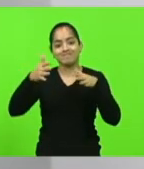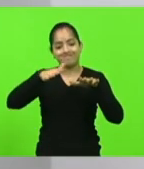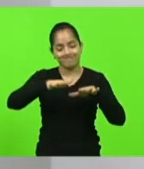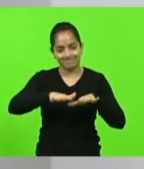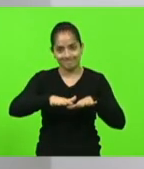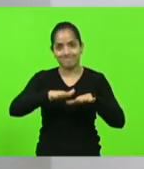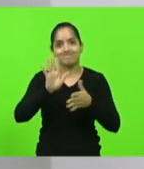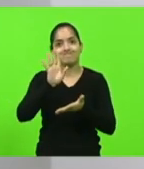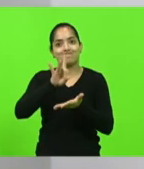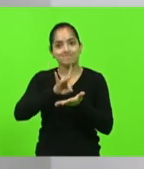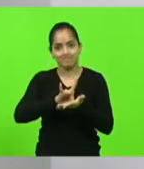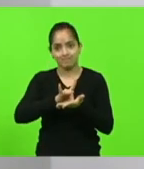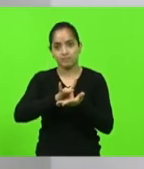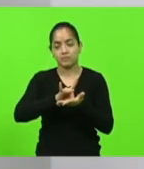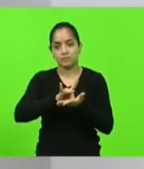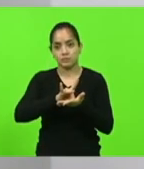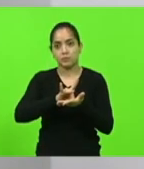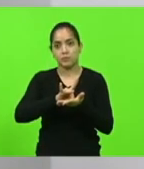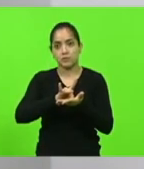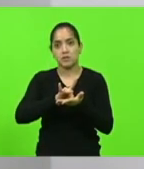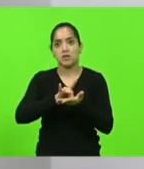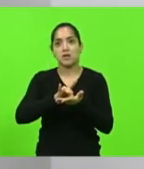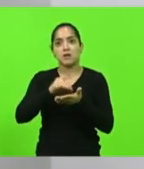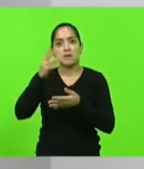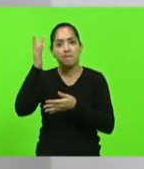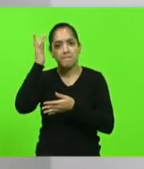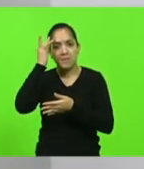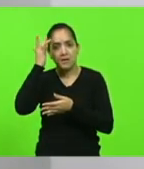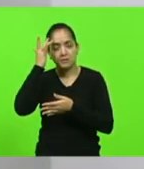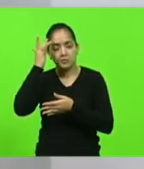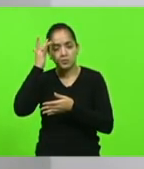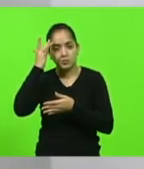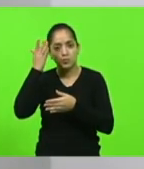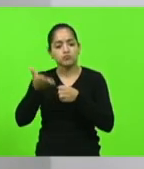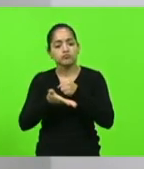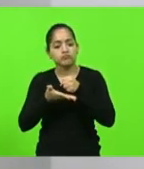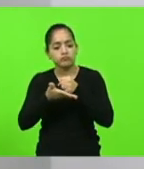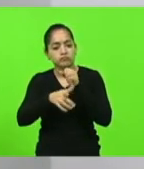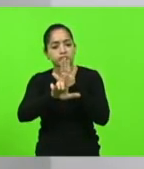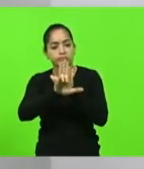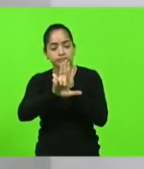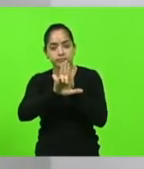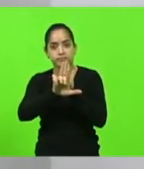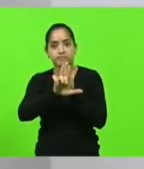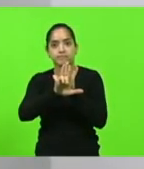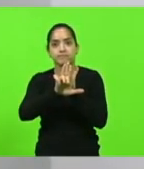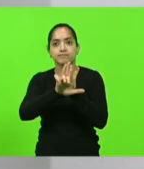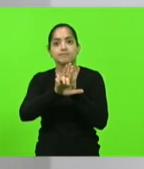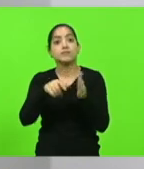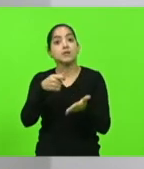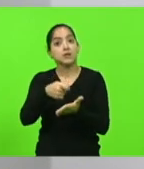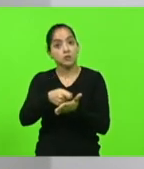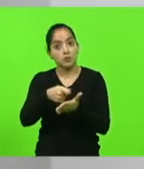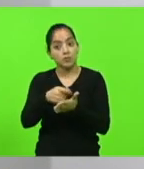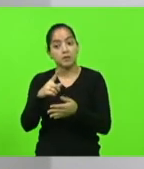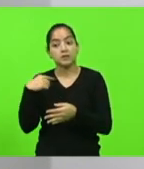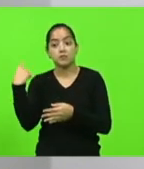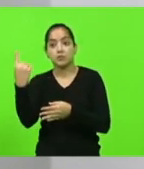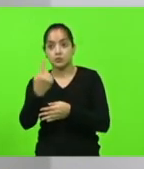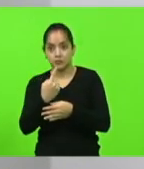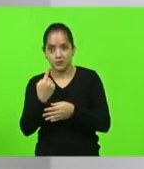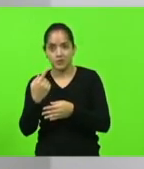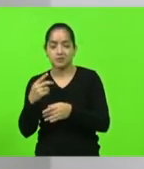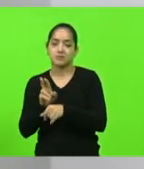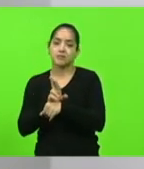aconteça de uma maneira madura Serena respaldado por leis e é nós que somos os